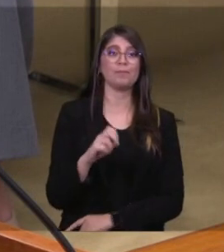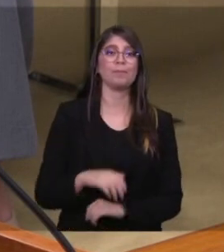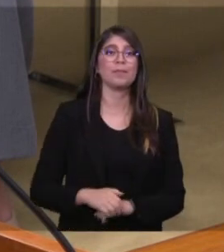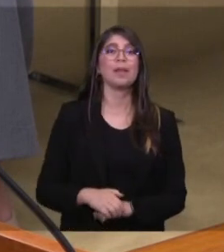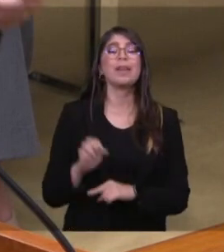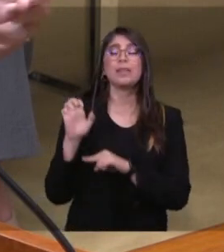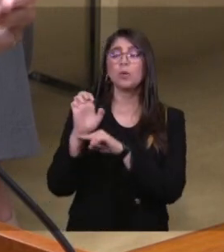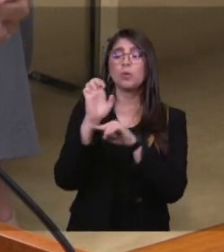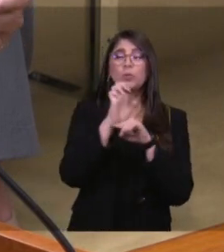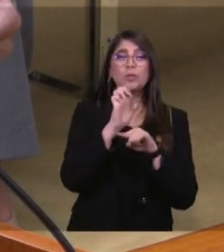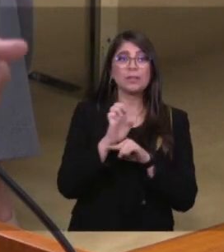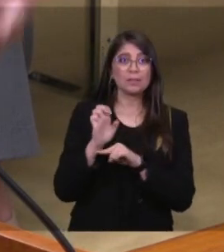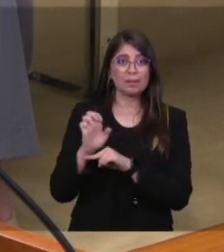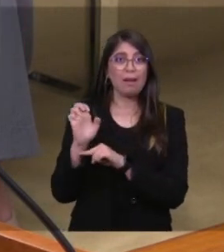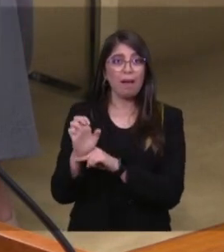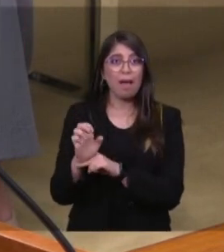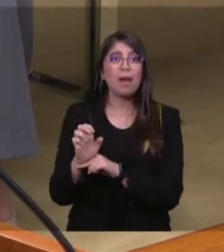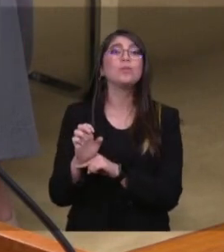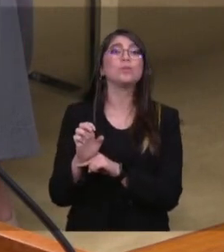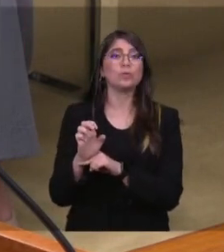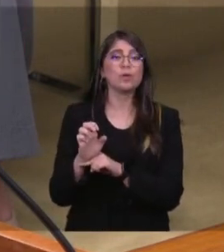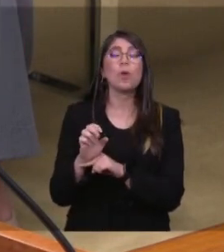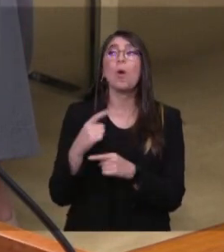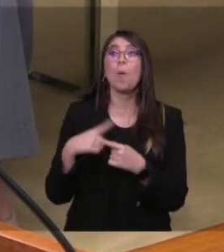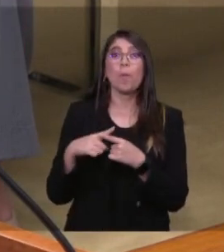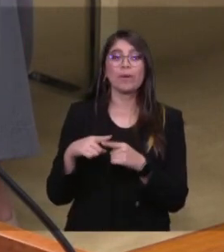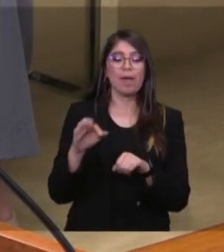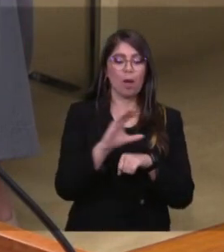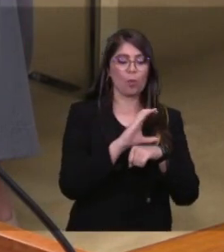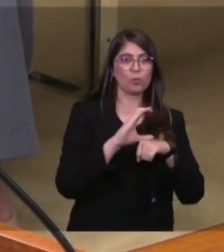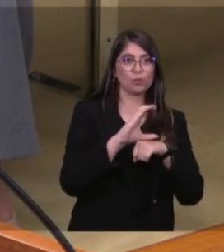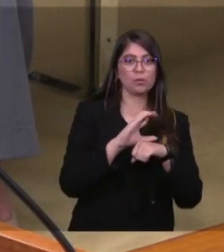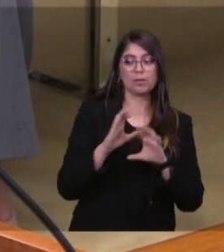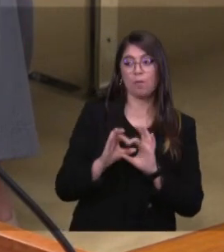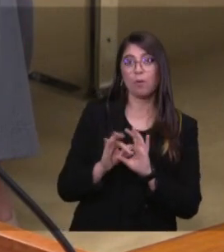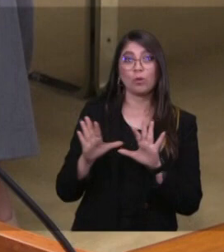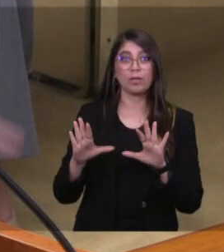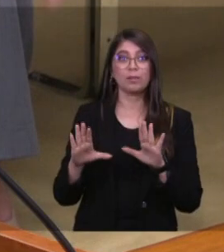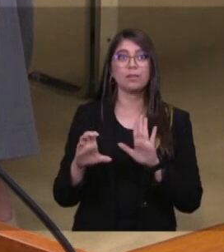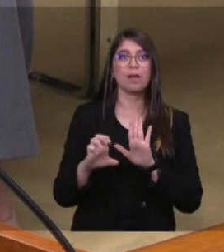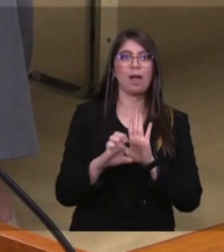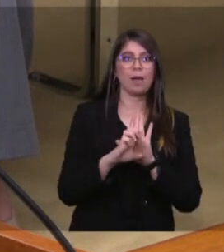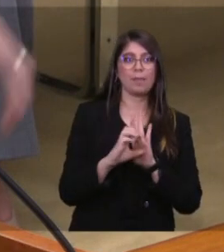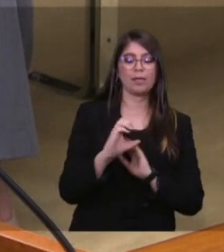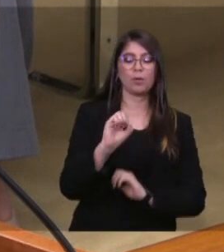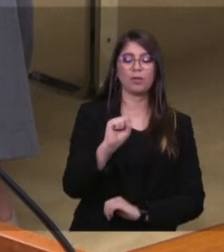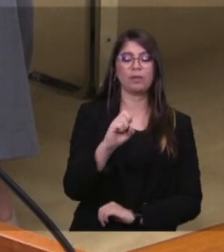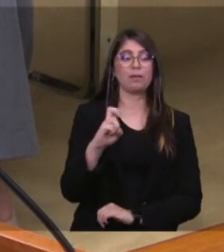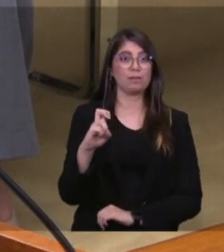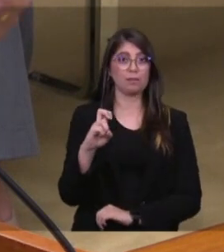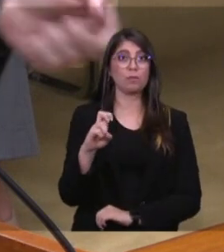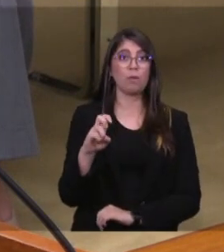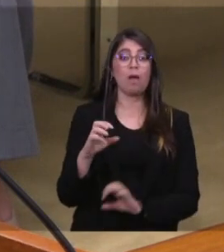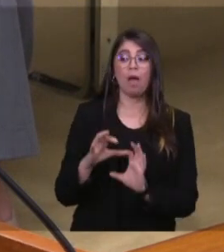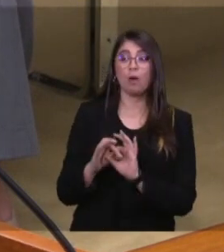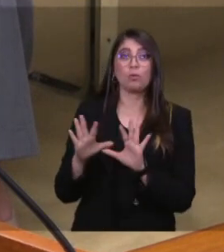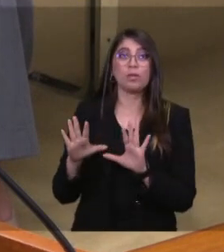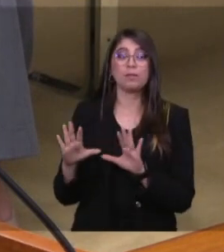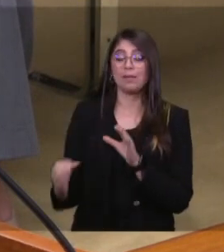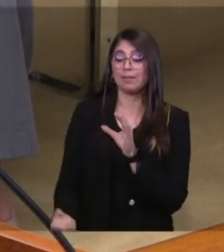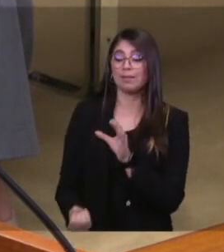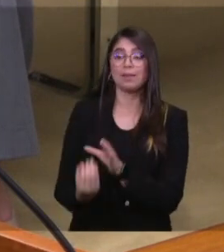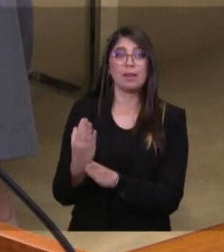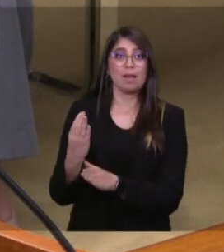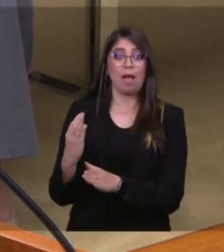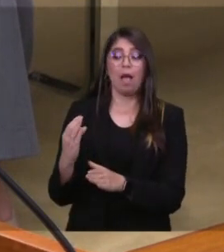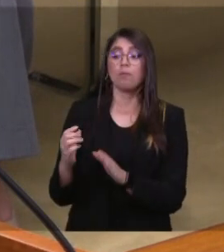então, cuidaram de, diante da previsão constitucional da Emenda 85, instituir o tributo que lhes é,